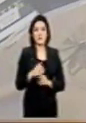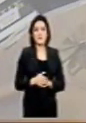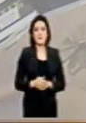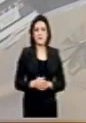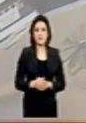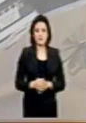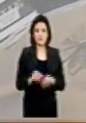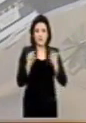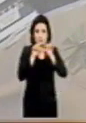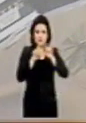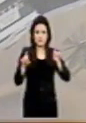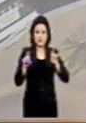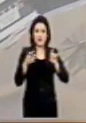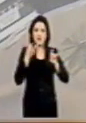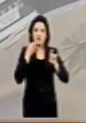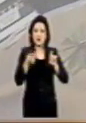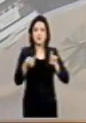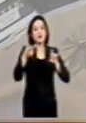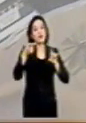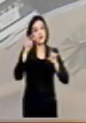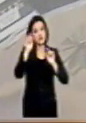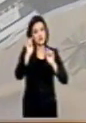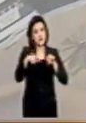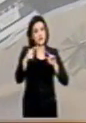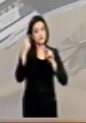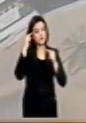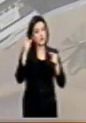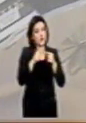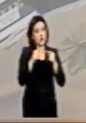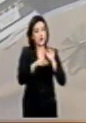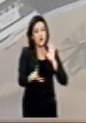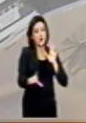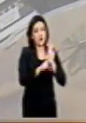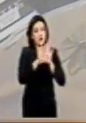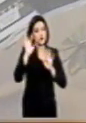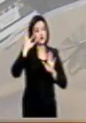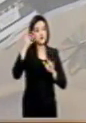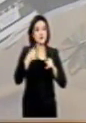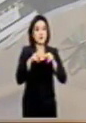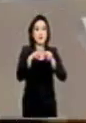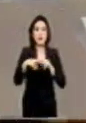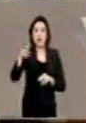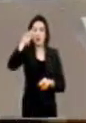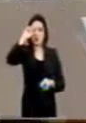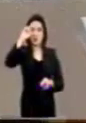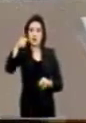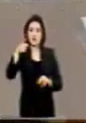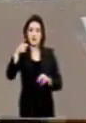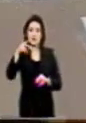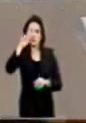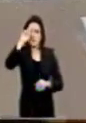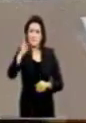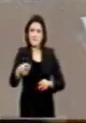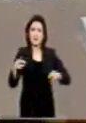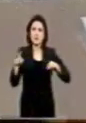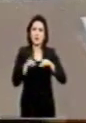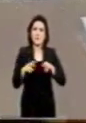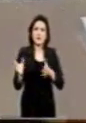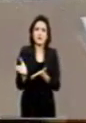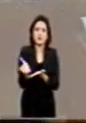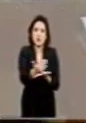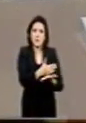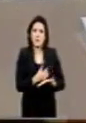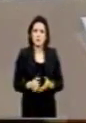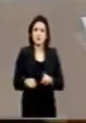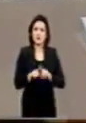assim a legitimidade da decisão proferida pela autoridade que determinou a busca e apreensão no âmbito do procedimento cujo número